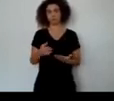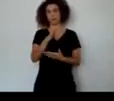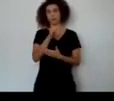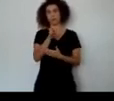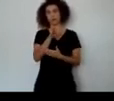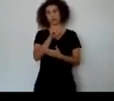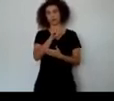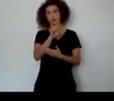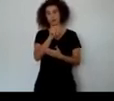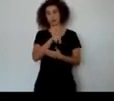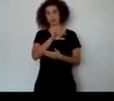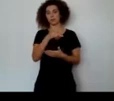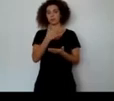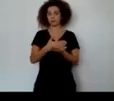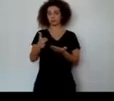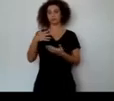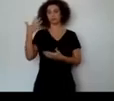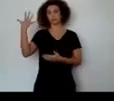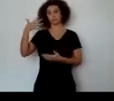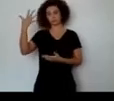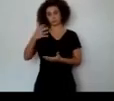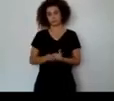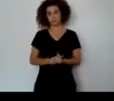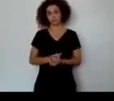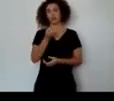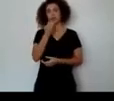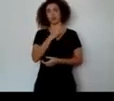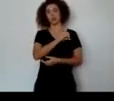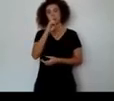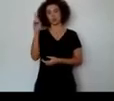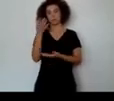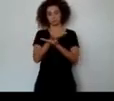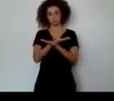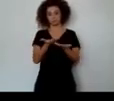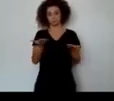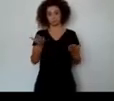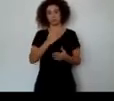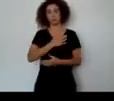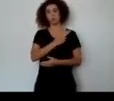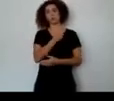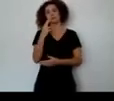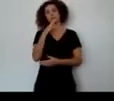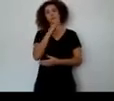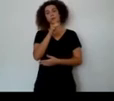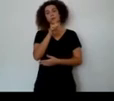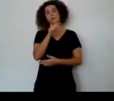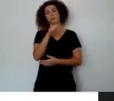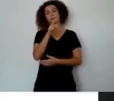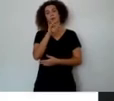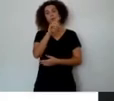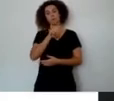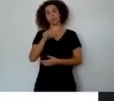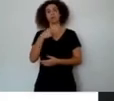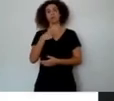apresentação. Bom dia a todos e todas. Meu nome é Beatriz, eu sou atriz aqui